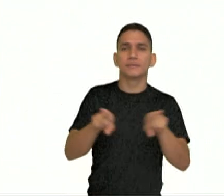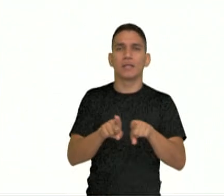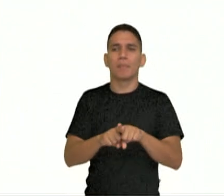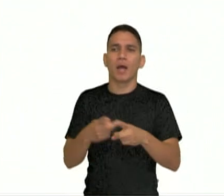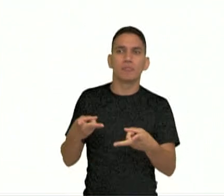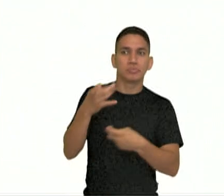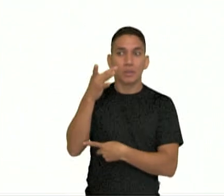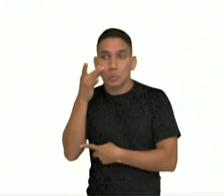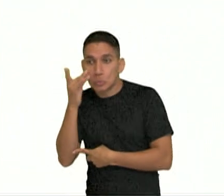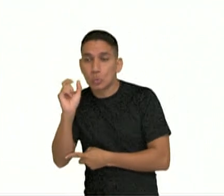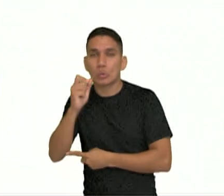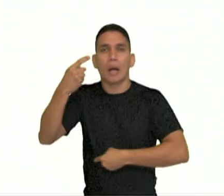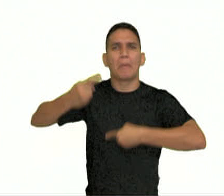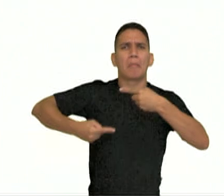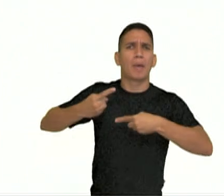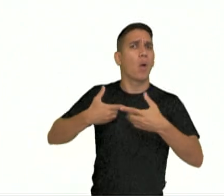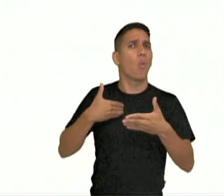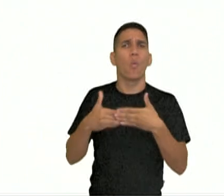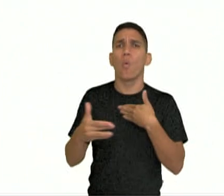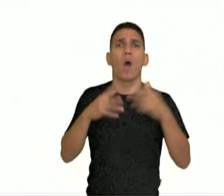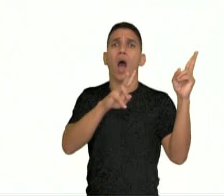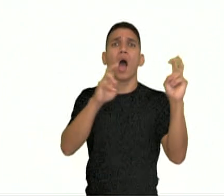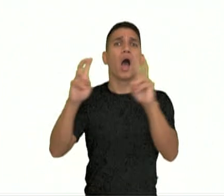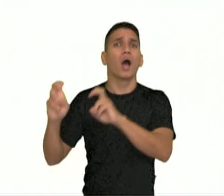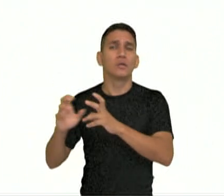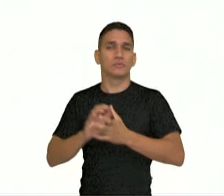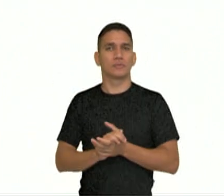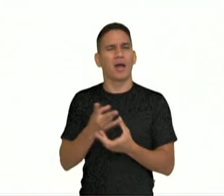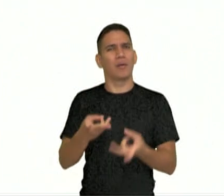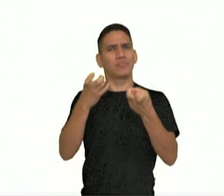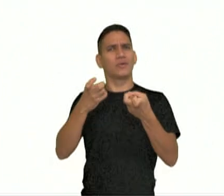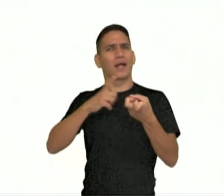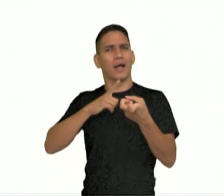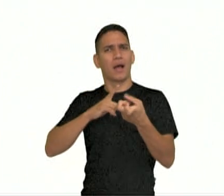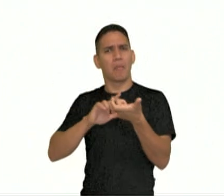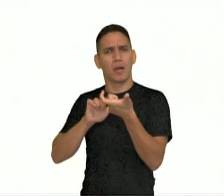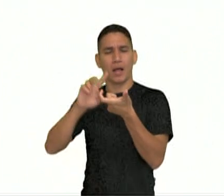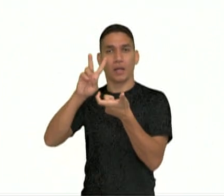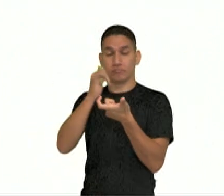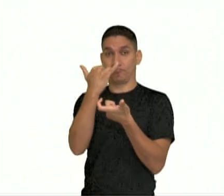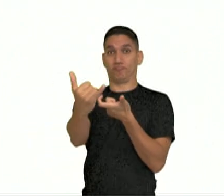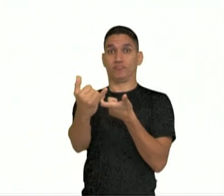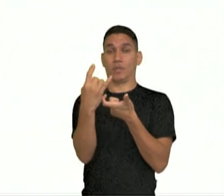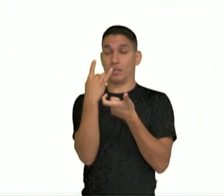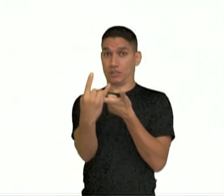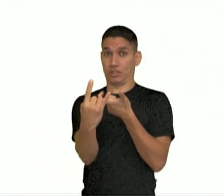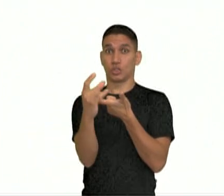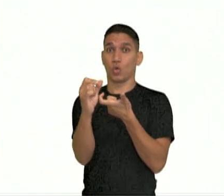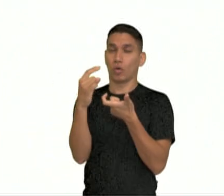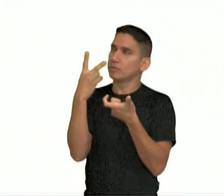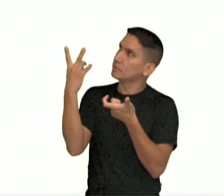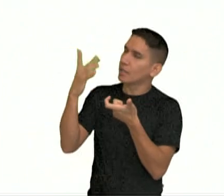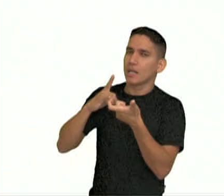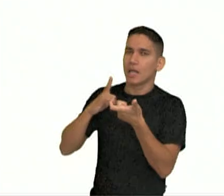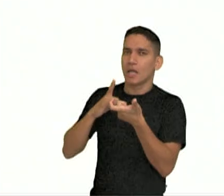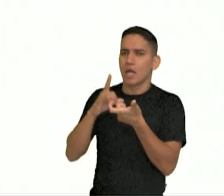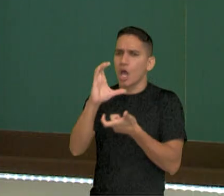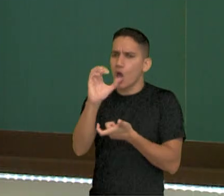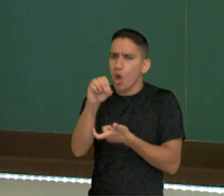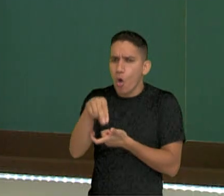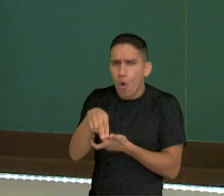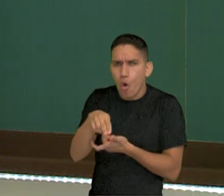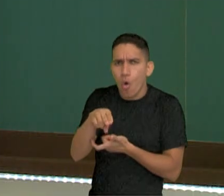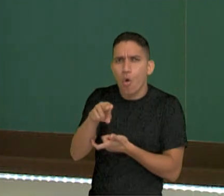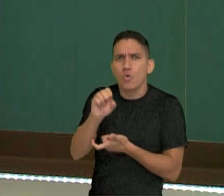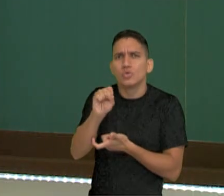debates sobre qualquer assunto. Então, viram que tem uma palavrinha em destaque aqui, a palavra consumir? Então, em qual